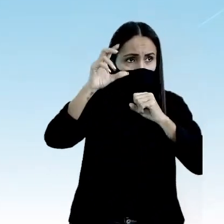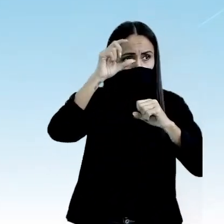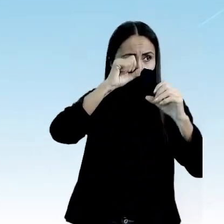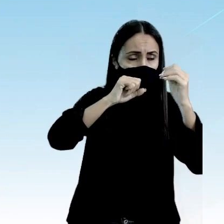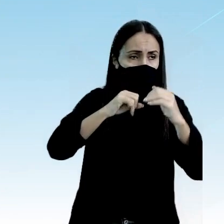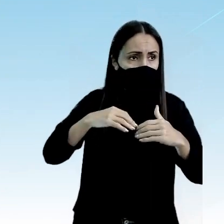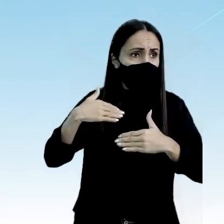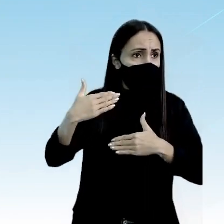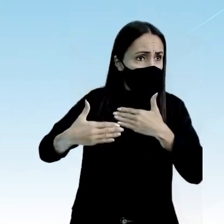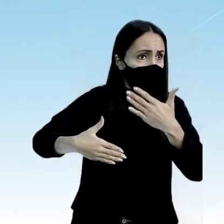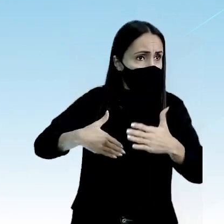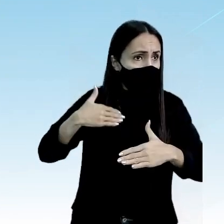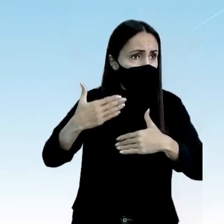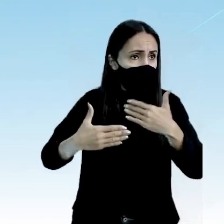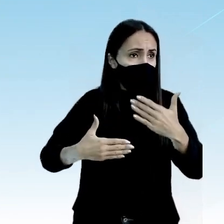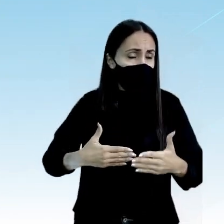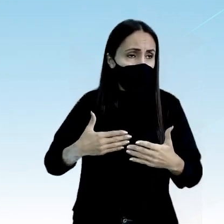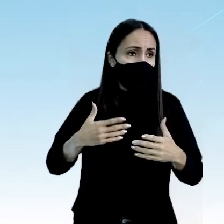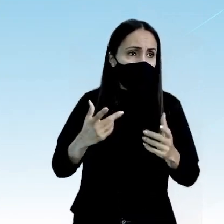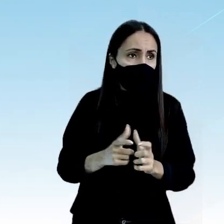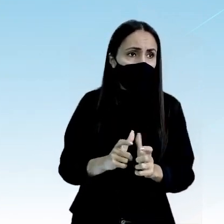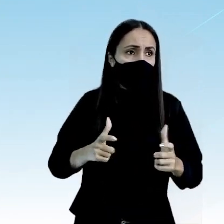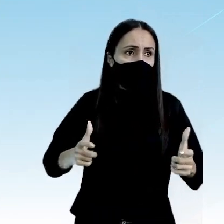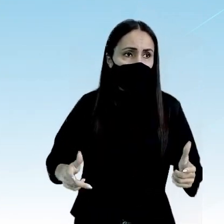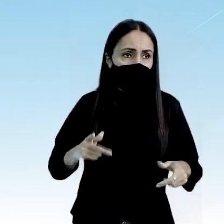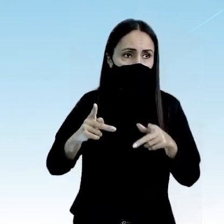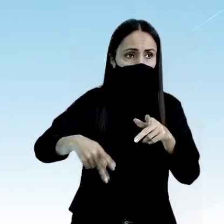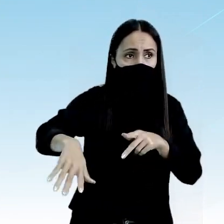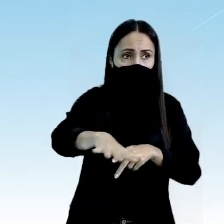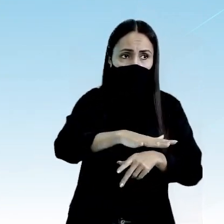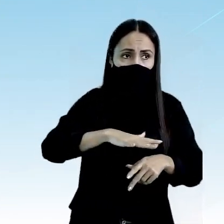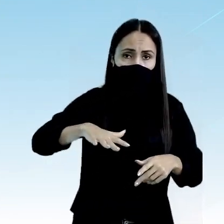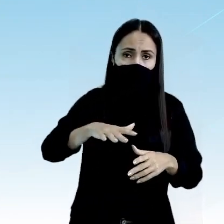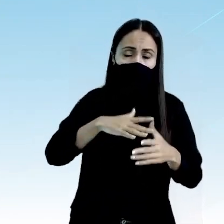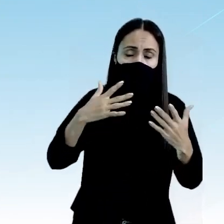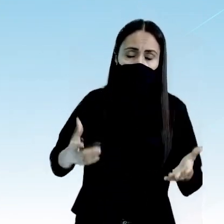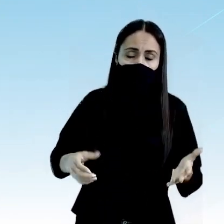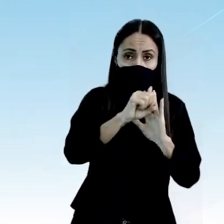número maior de pessoas. Até o século XIX,